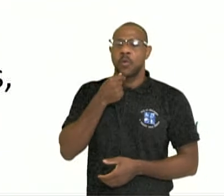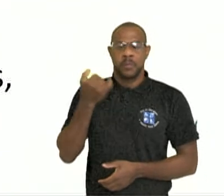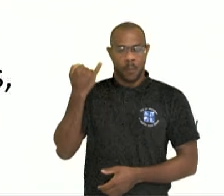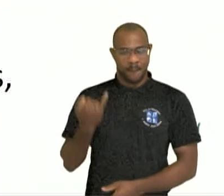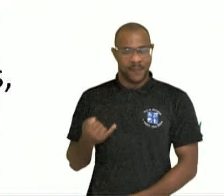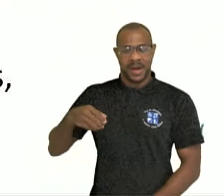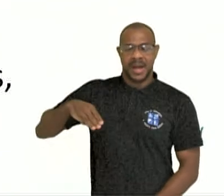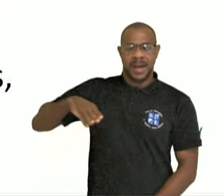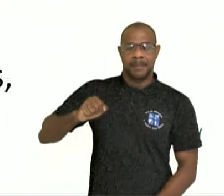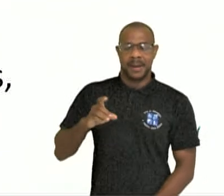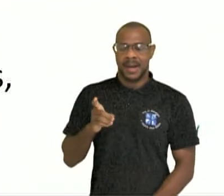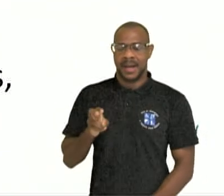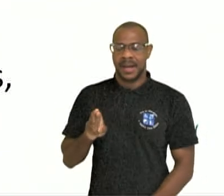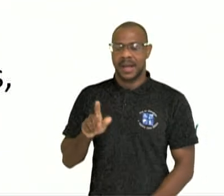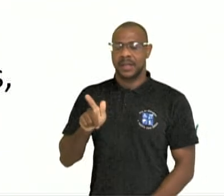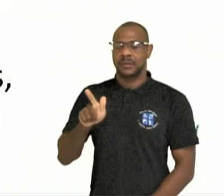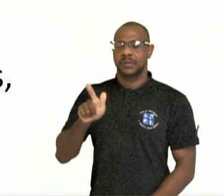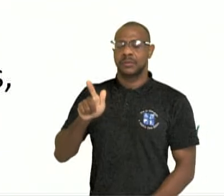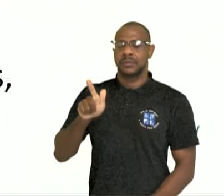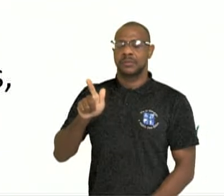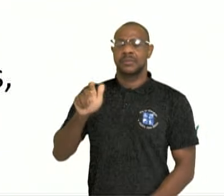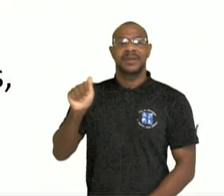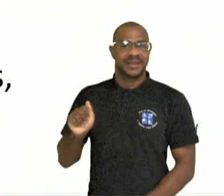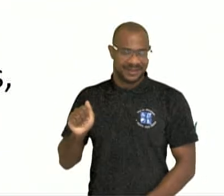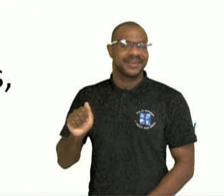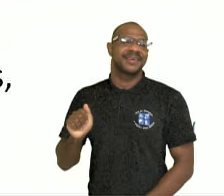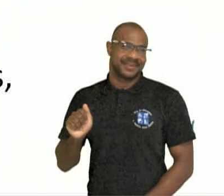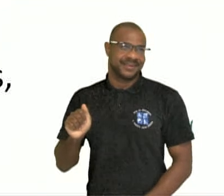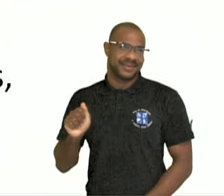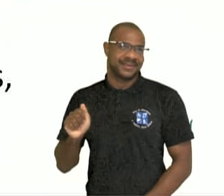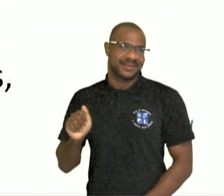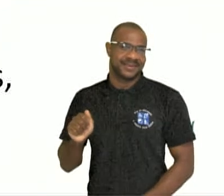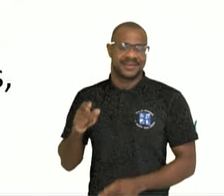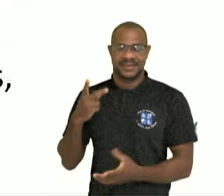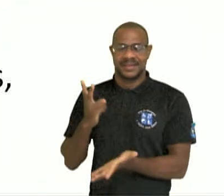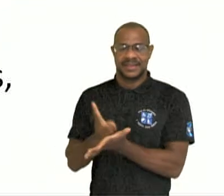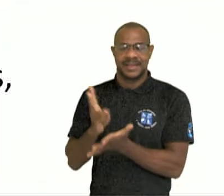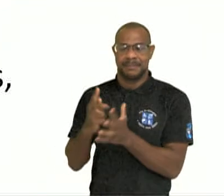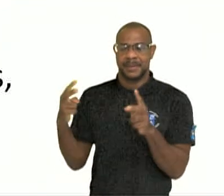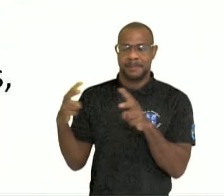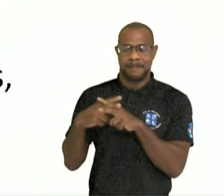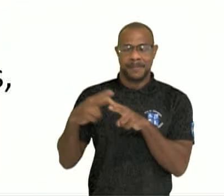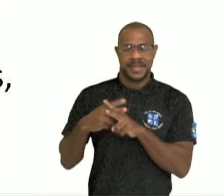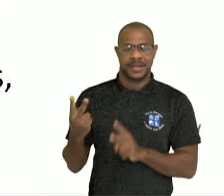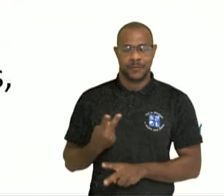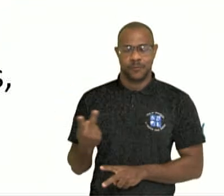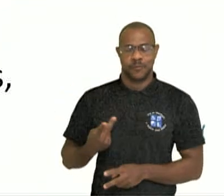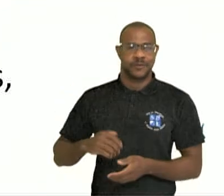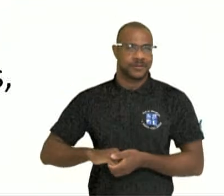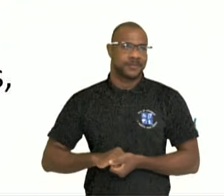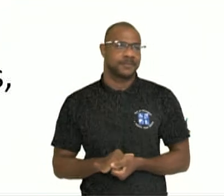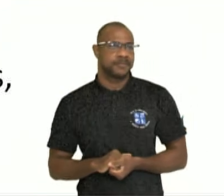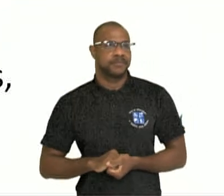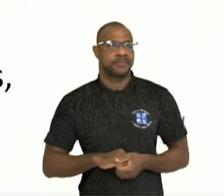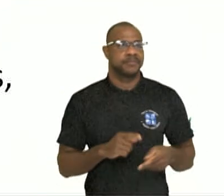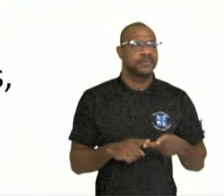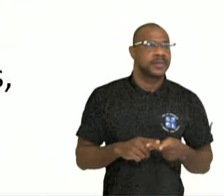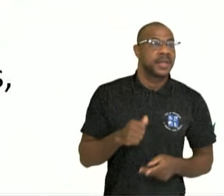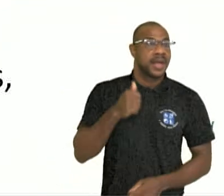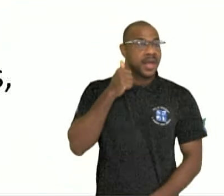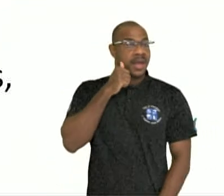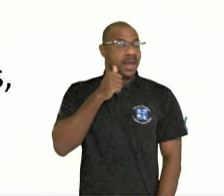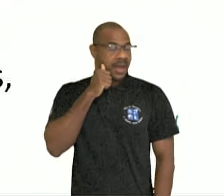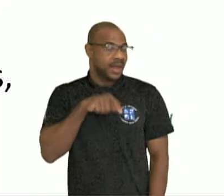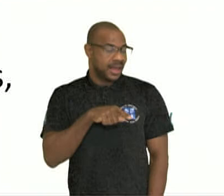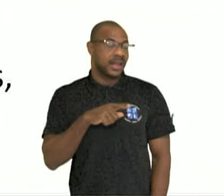Ella se lleva muito bem com o professor Girafales. Eles são enamorados. Ela se dá